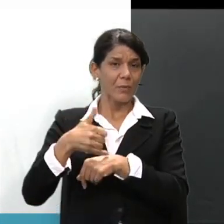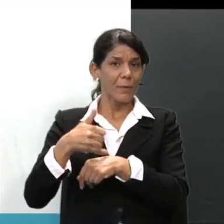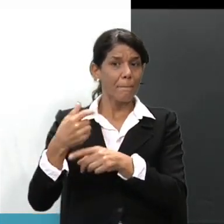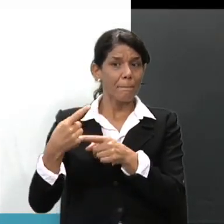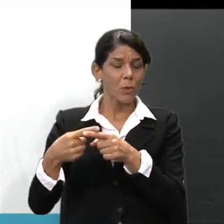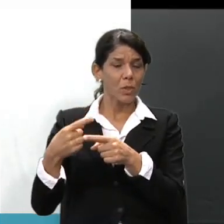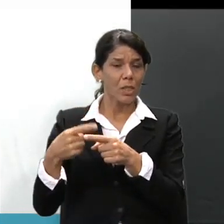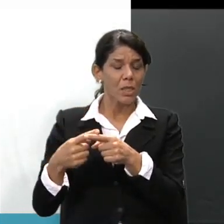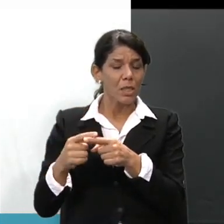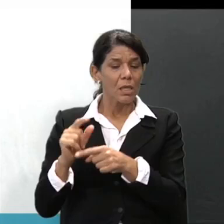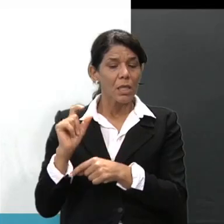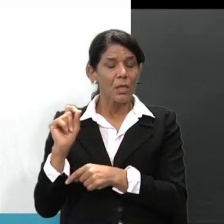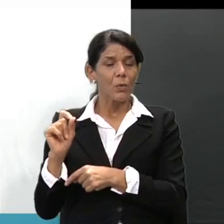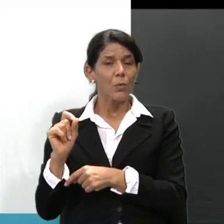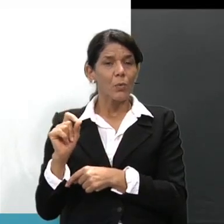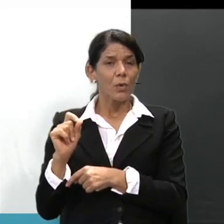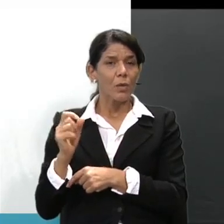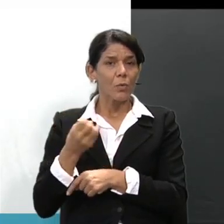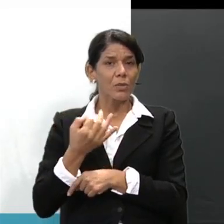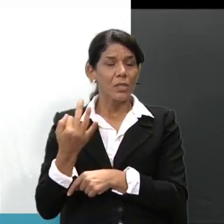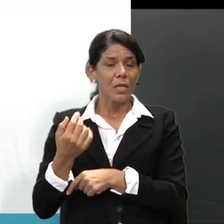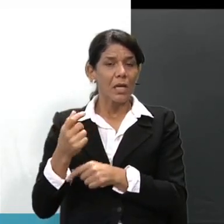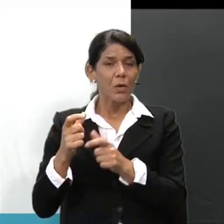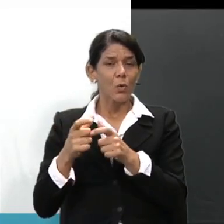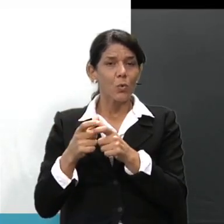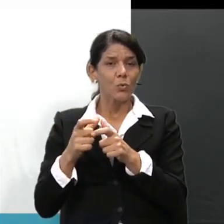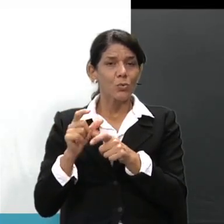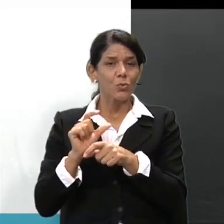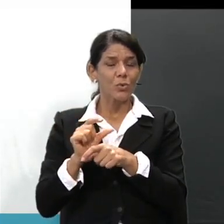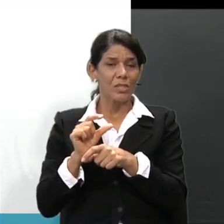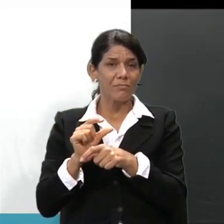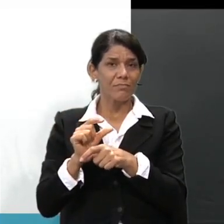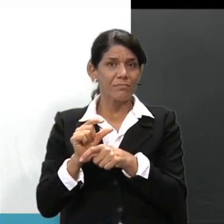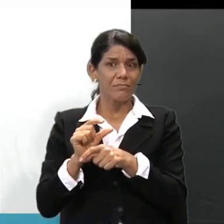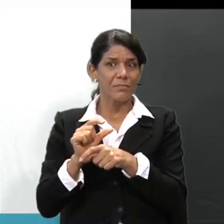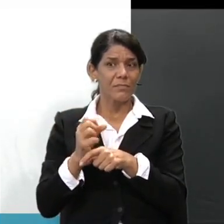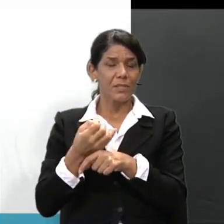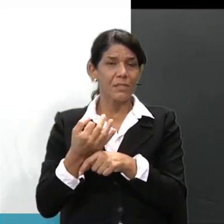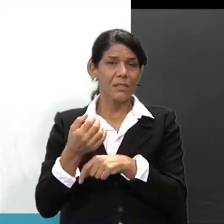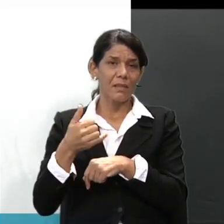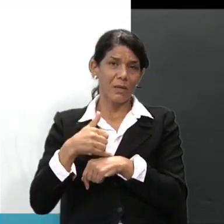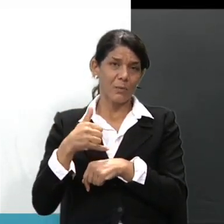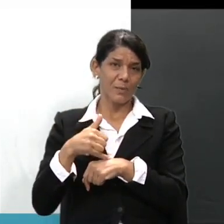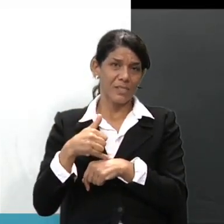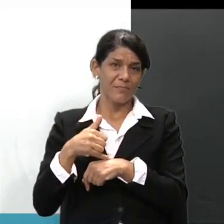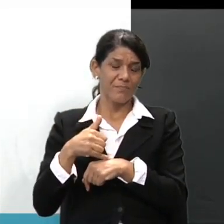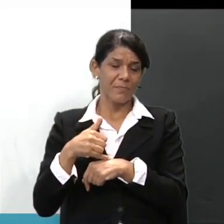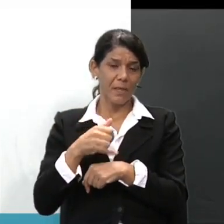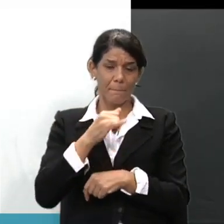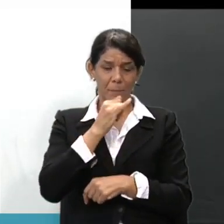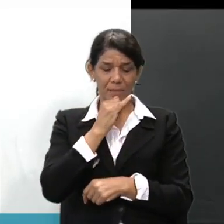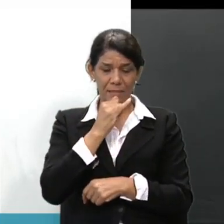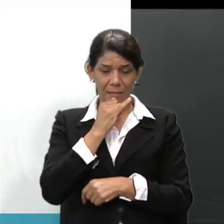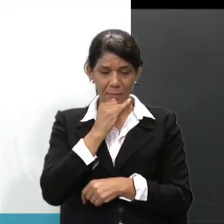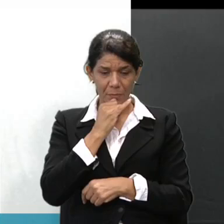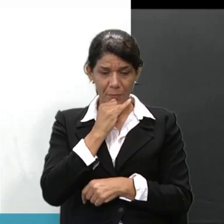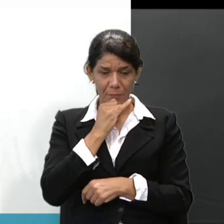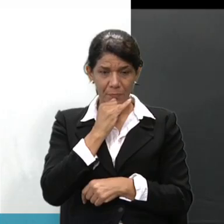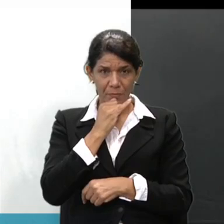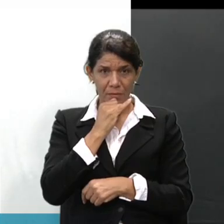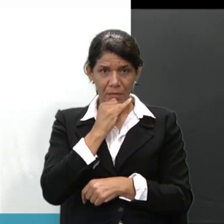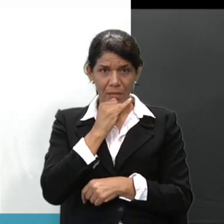quê? Porque o calibre é a grossura e o lumen da agulha. Então, por exemplo,